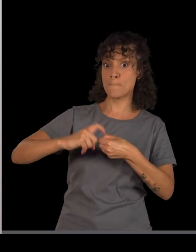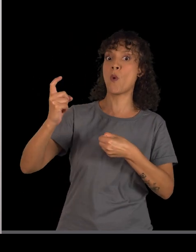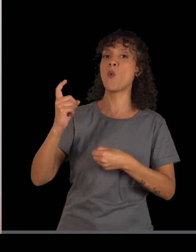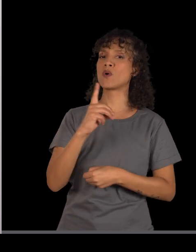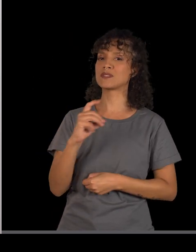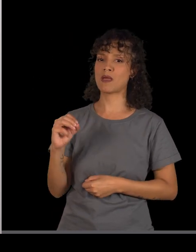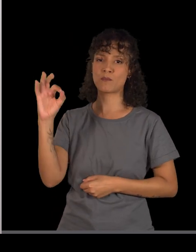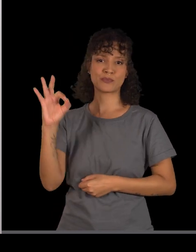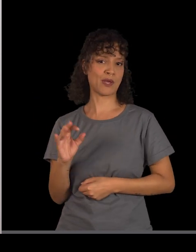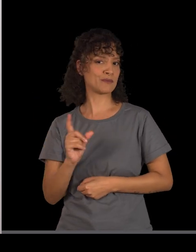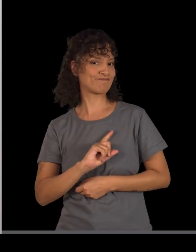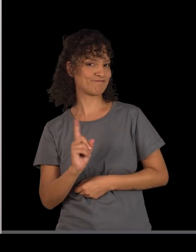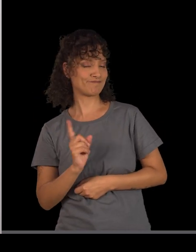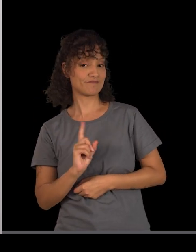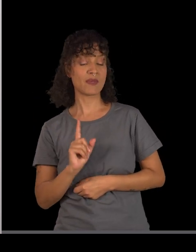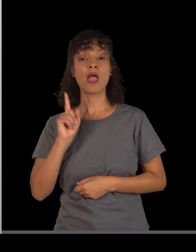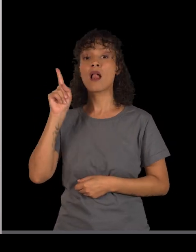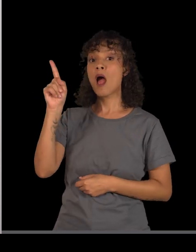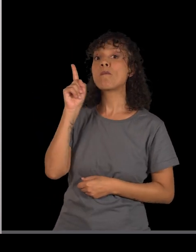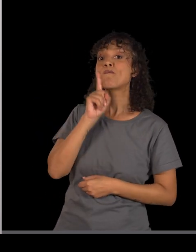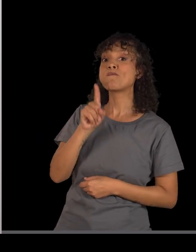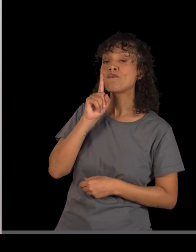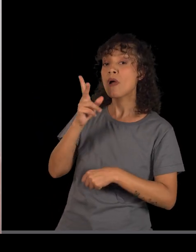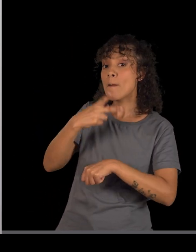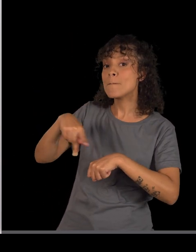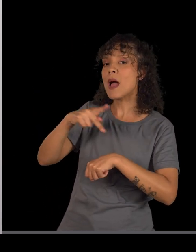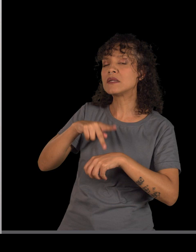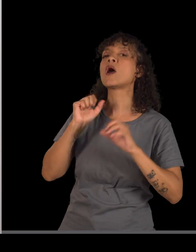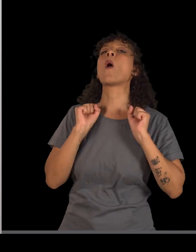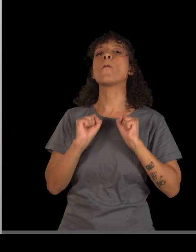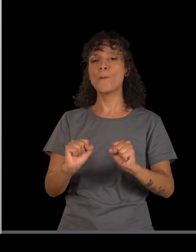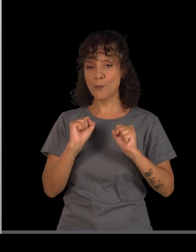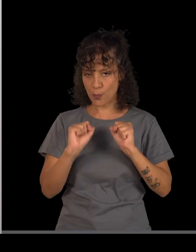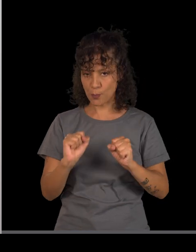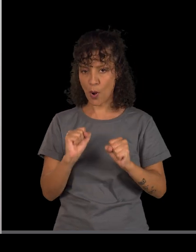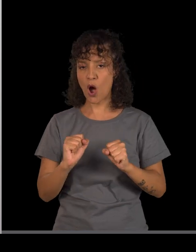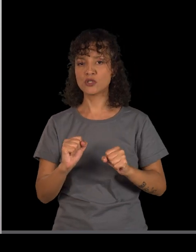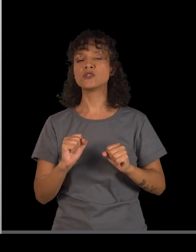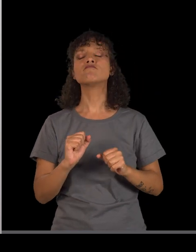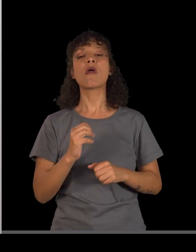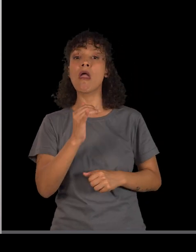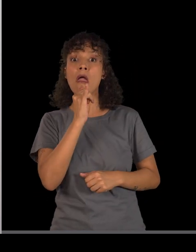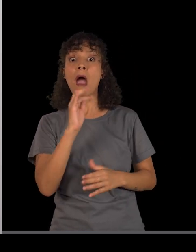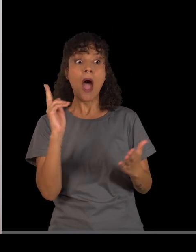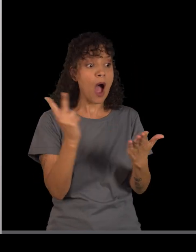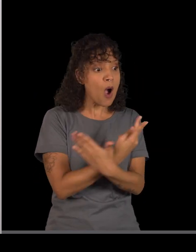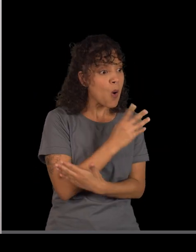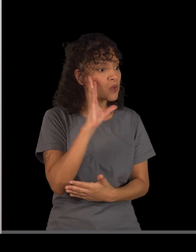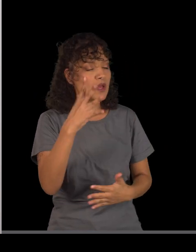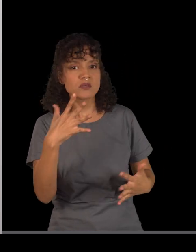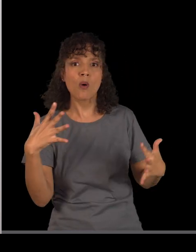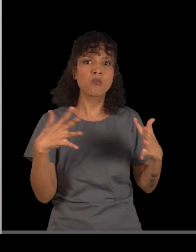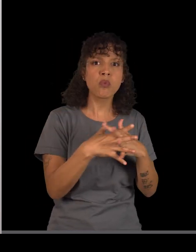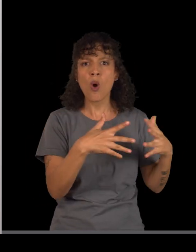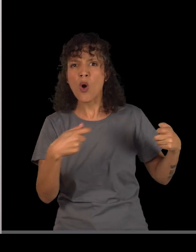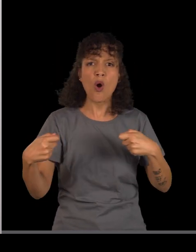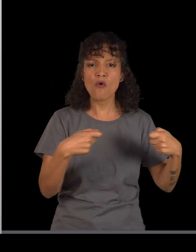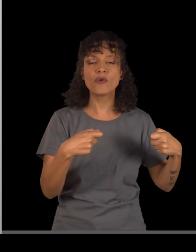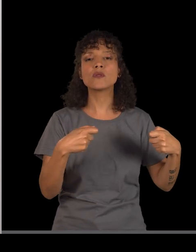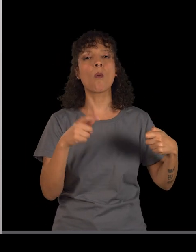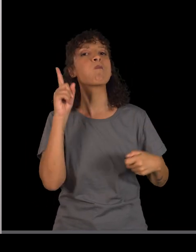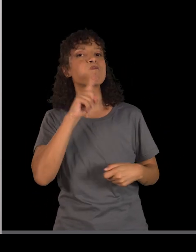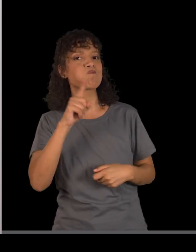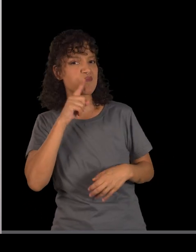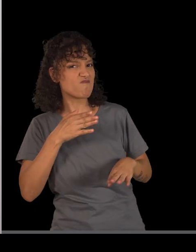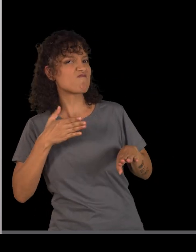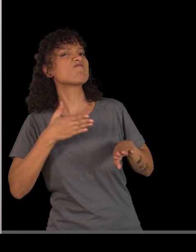assim. Para vocês terem uma ideia, os Estados Unidos, por exemplo, poderiam intervir militarmente em Cuba caso algum conflito acontecesse.